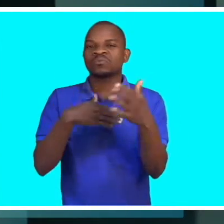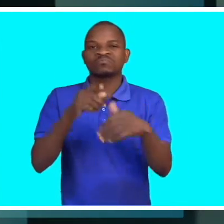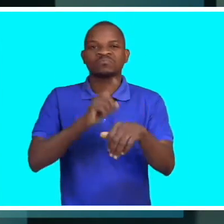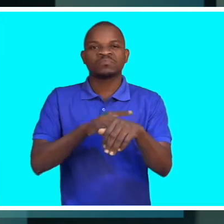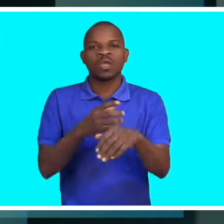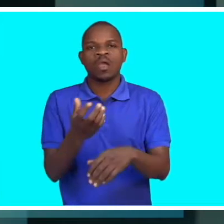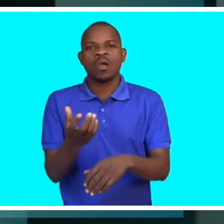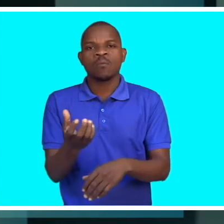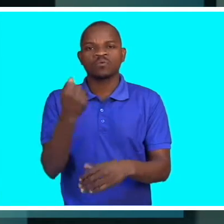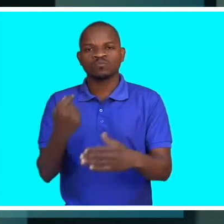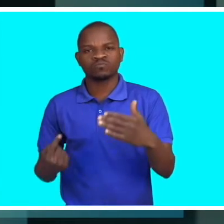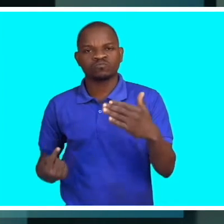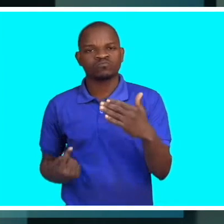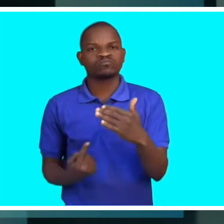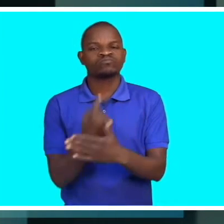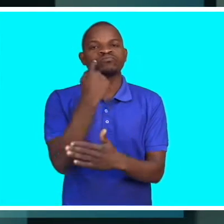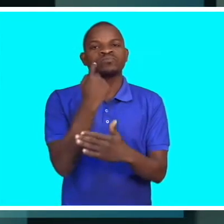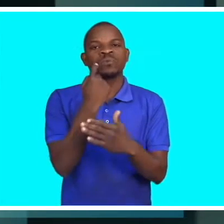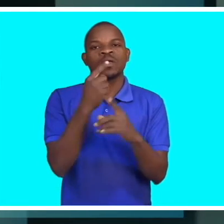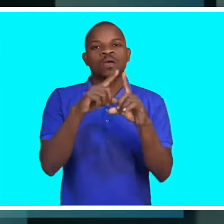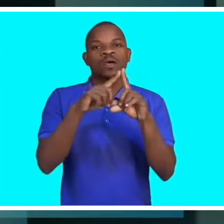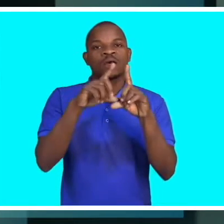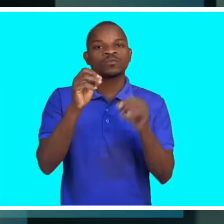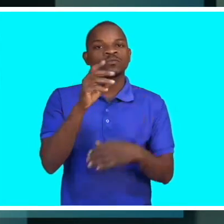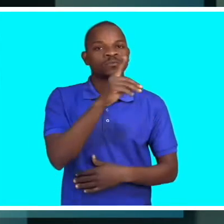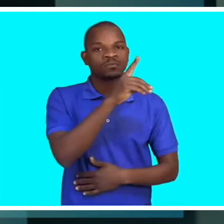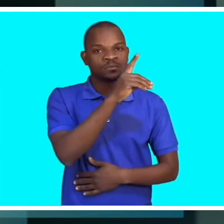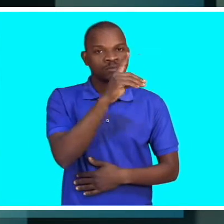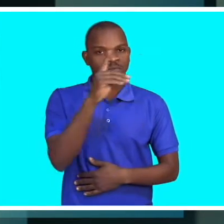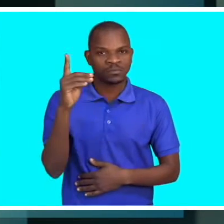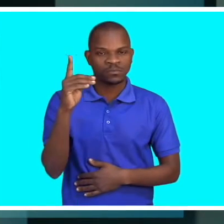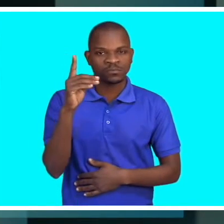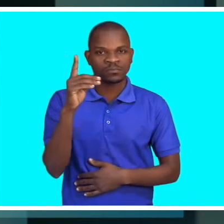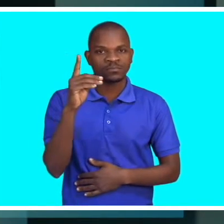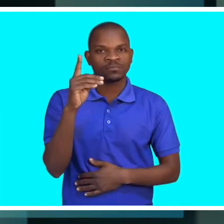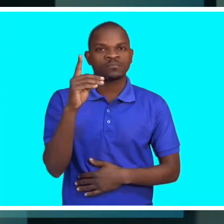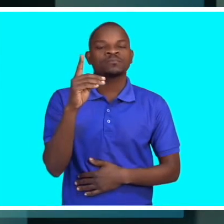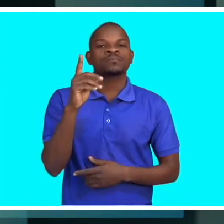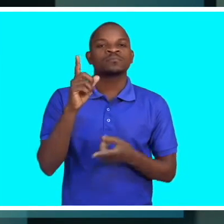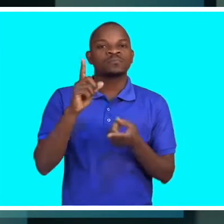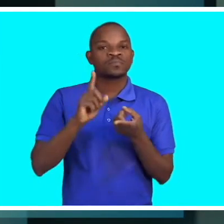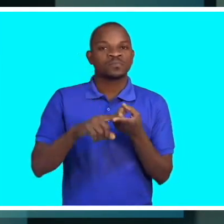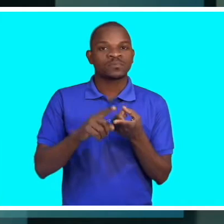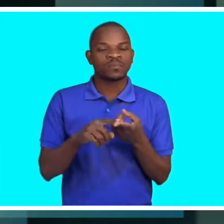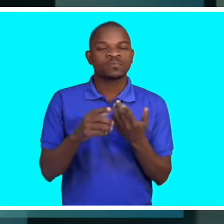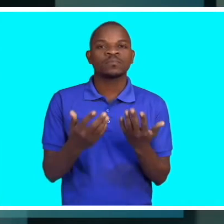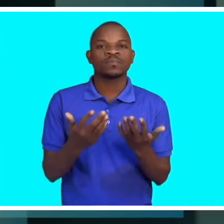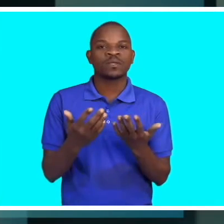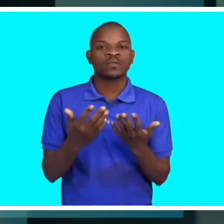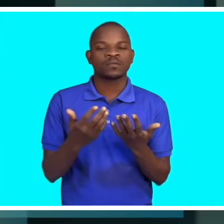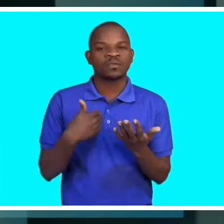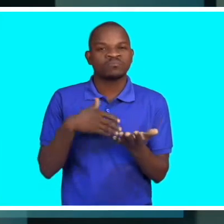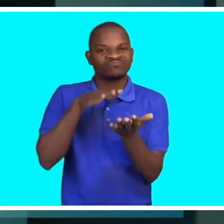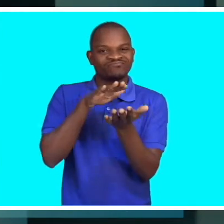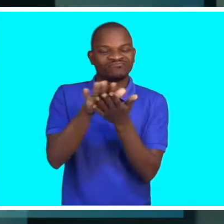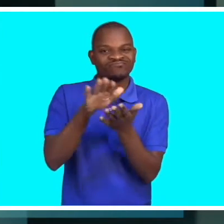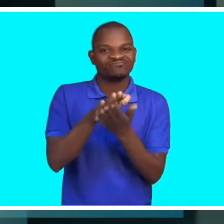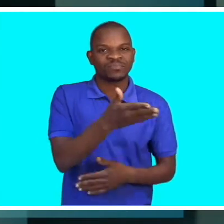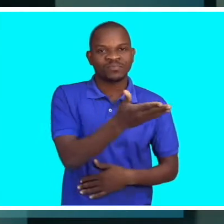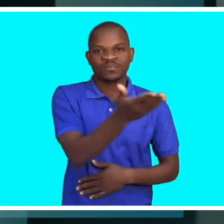também estar no grupo de quem? Ou pode estar, ou pode ser um portador de deficiência. Neste caso,